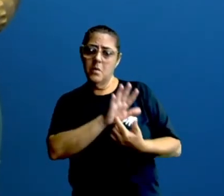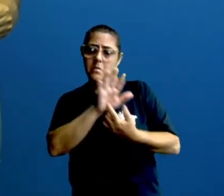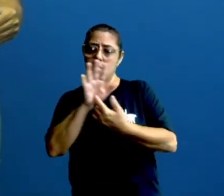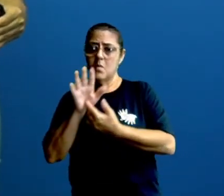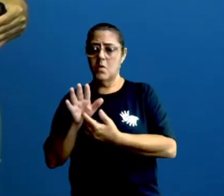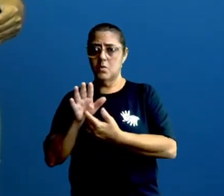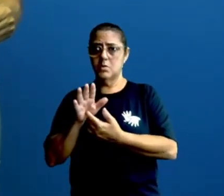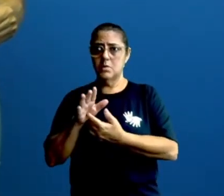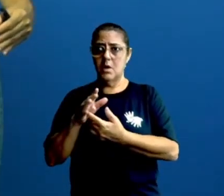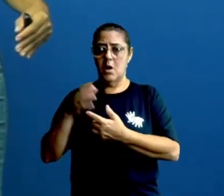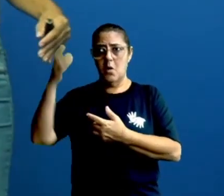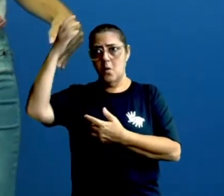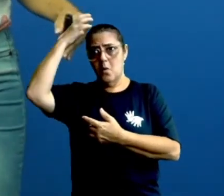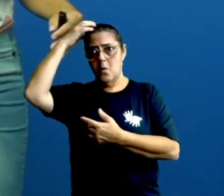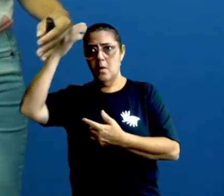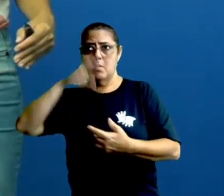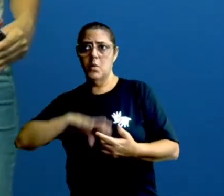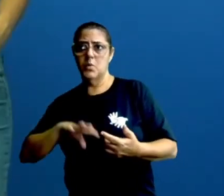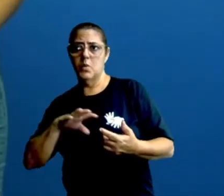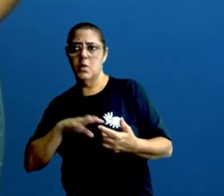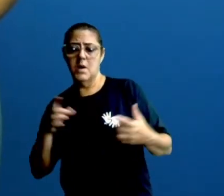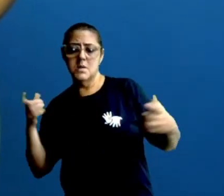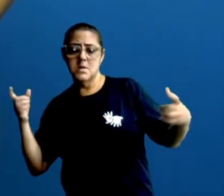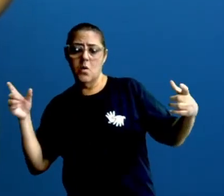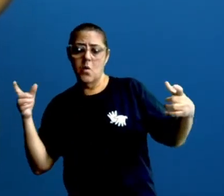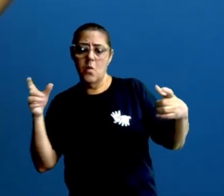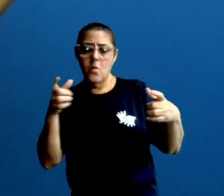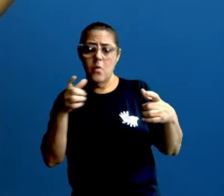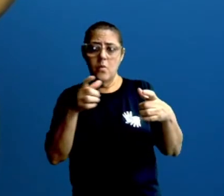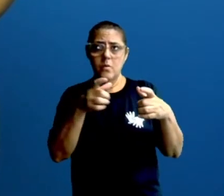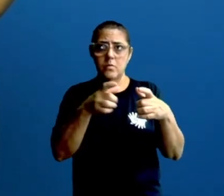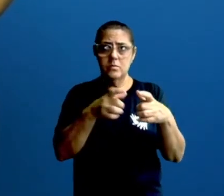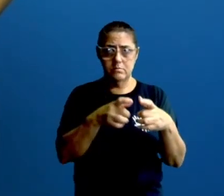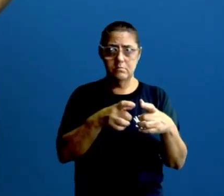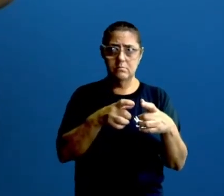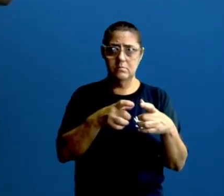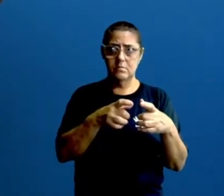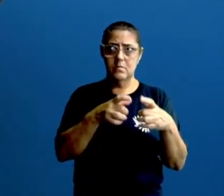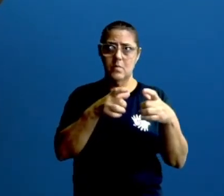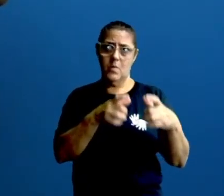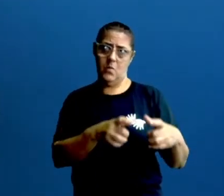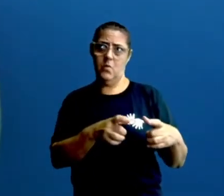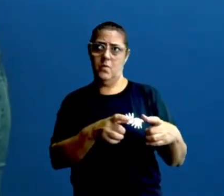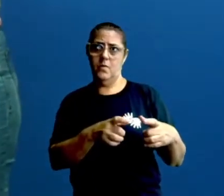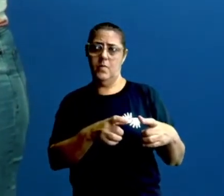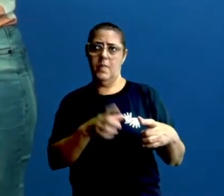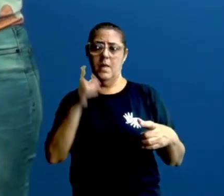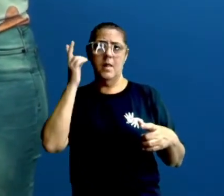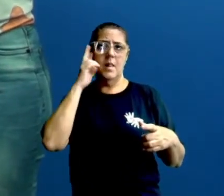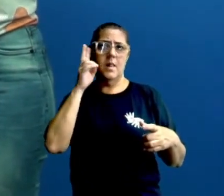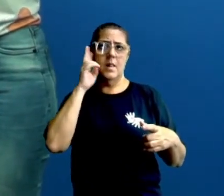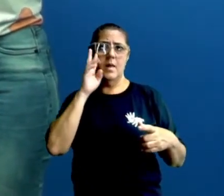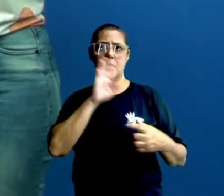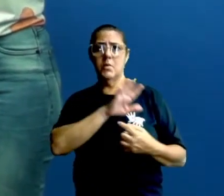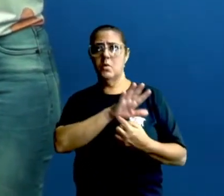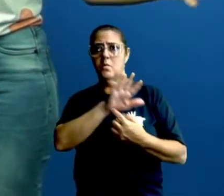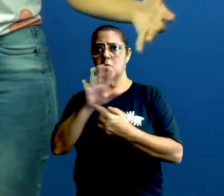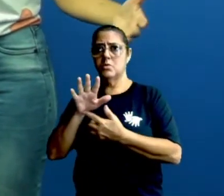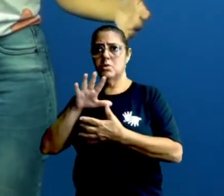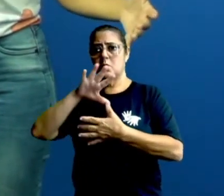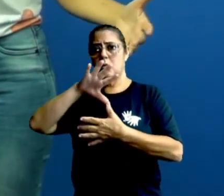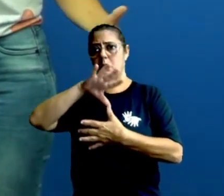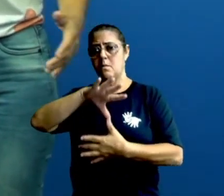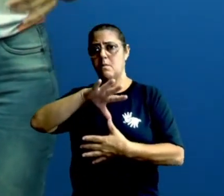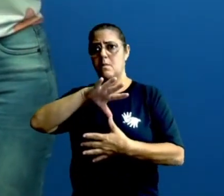rebelar contra a coroa portuguesa, eles vão diminuindo os espaços. Então, lembra que eu mostrei lá o mapa que